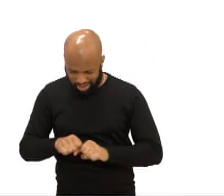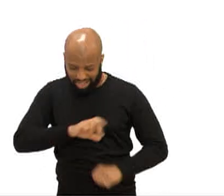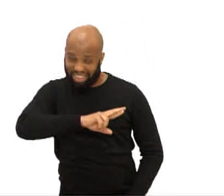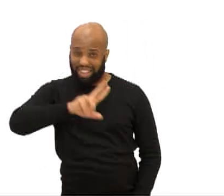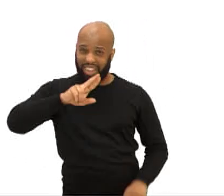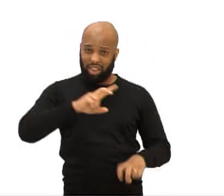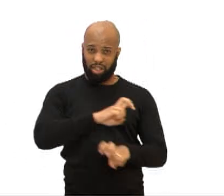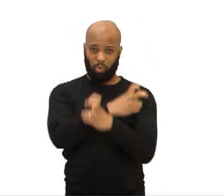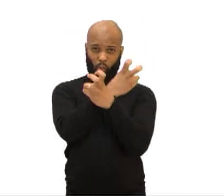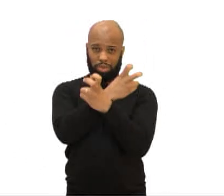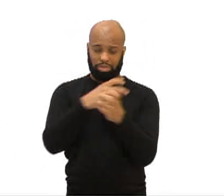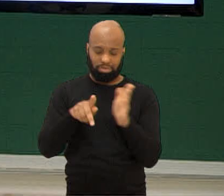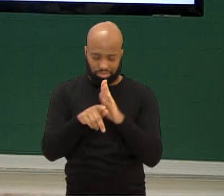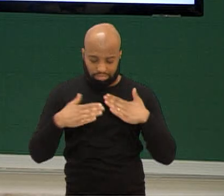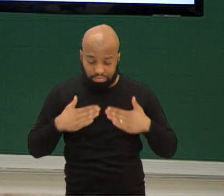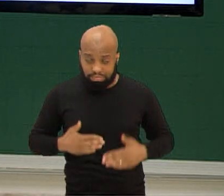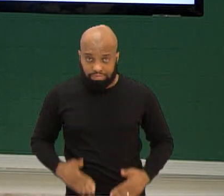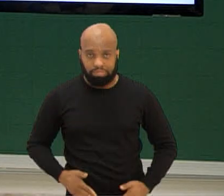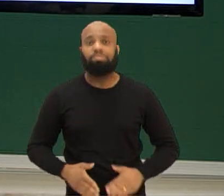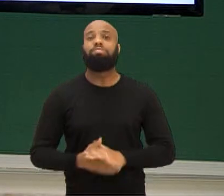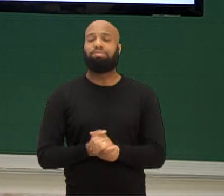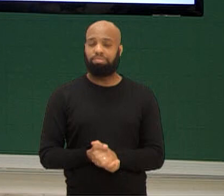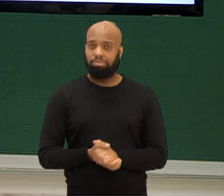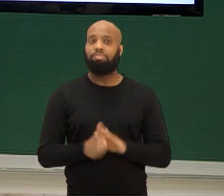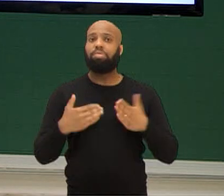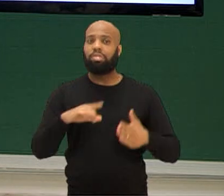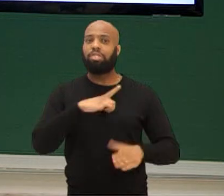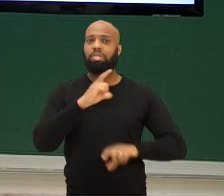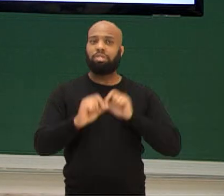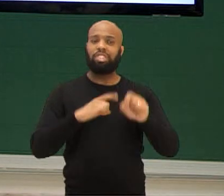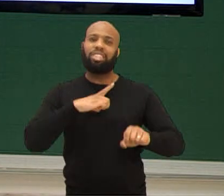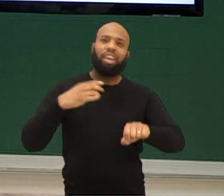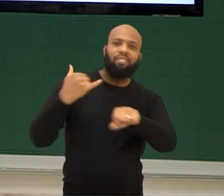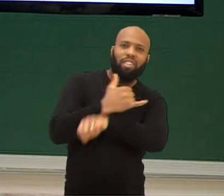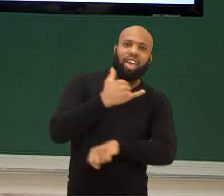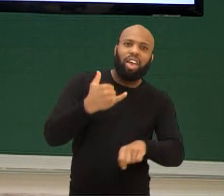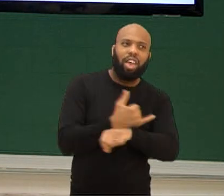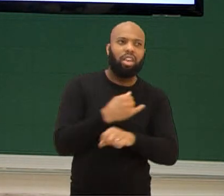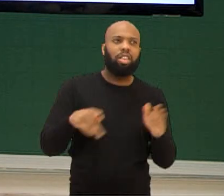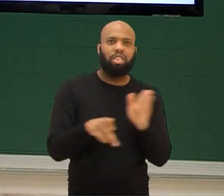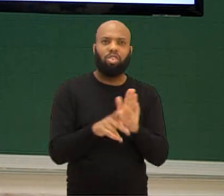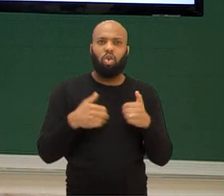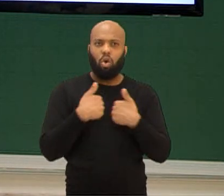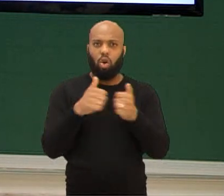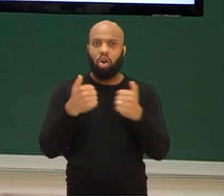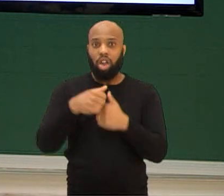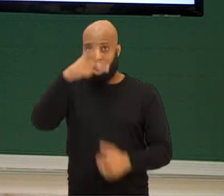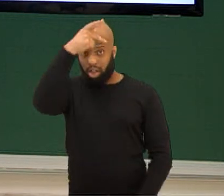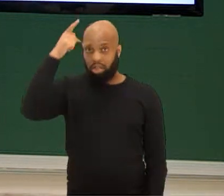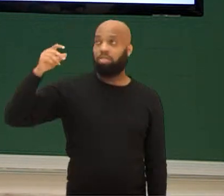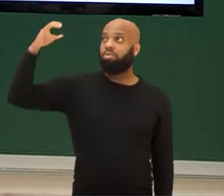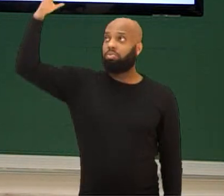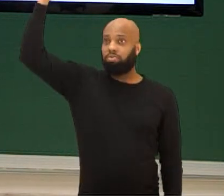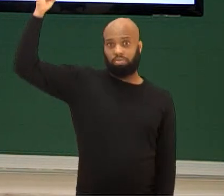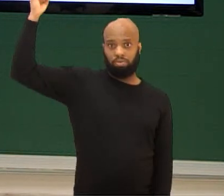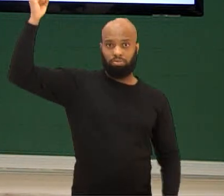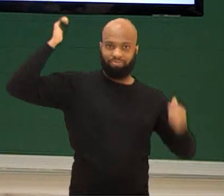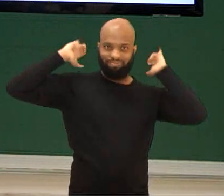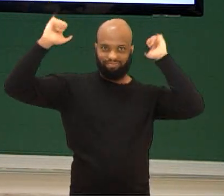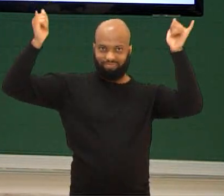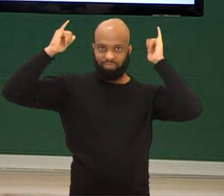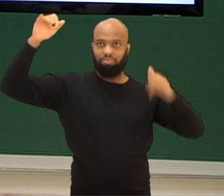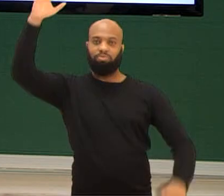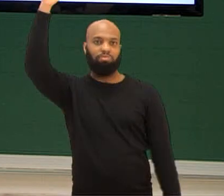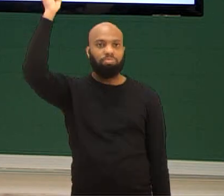o corpo. Então, um dos ferros no qual as pessoas seguram no